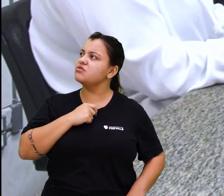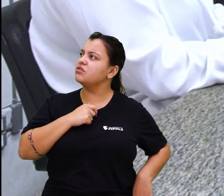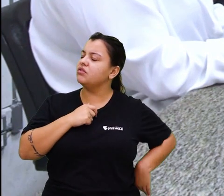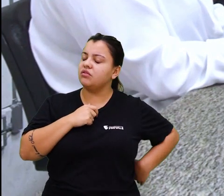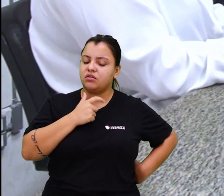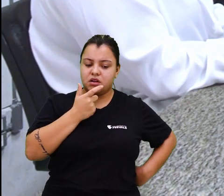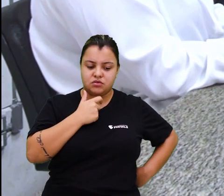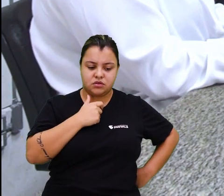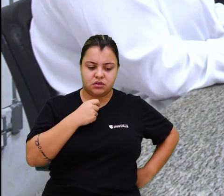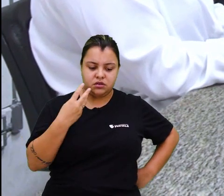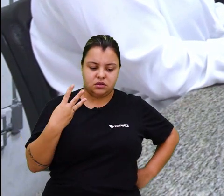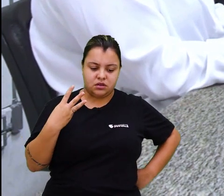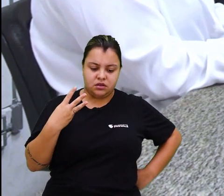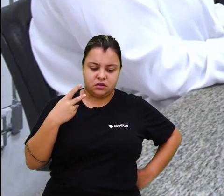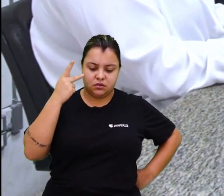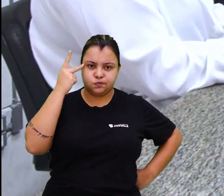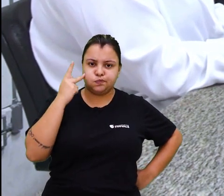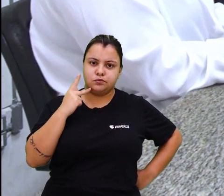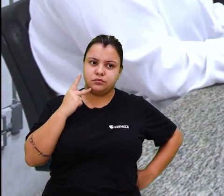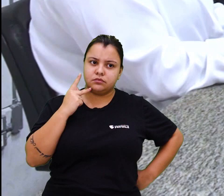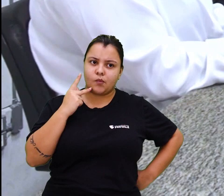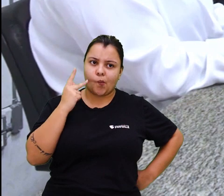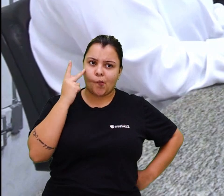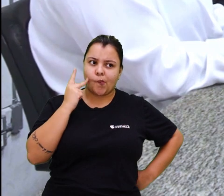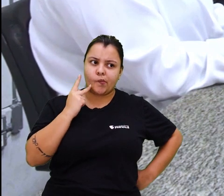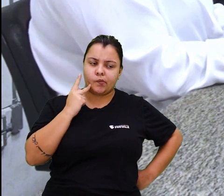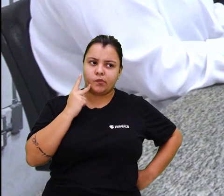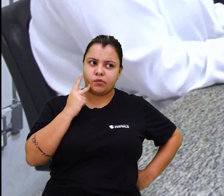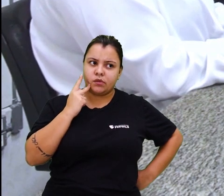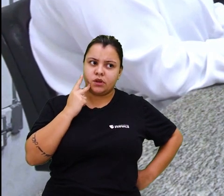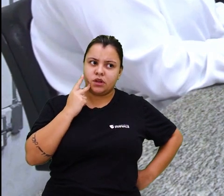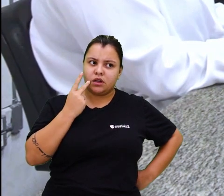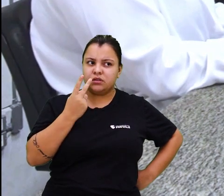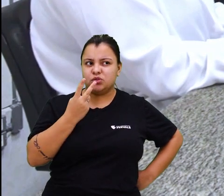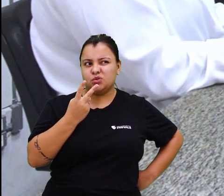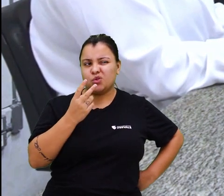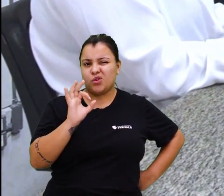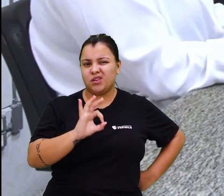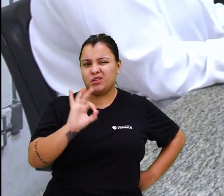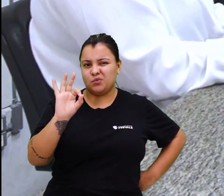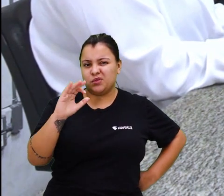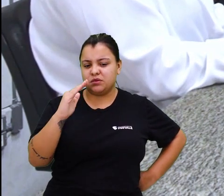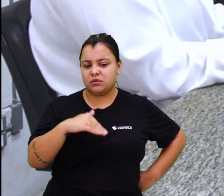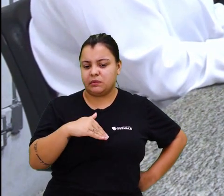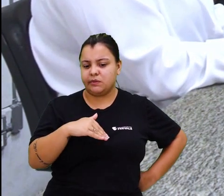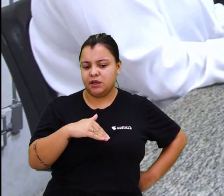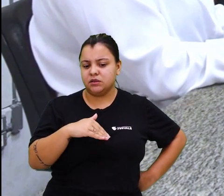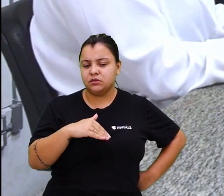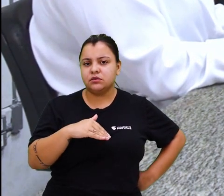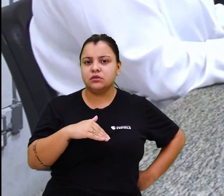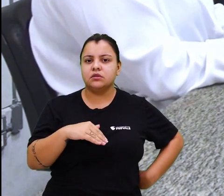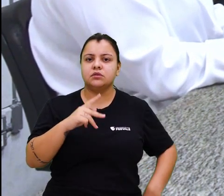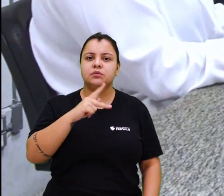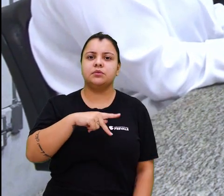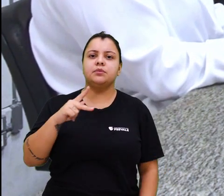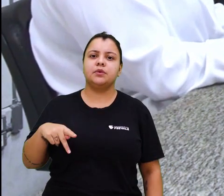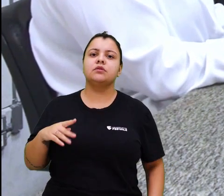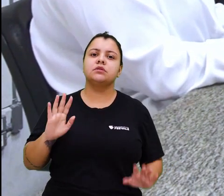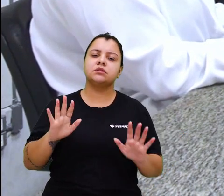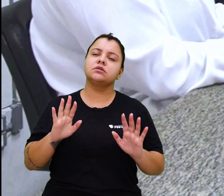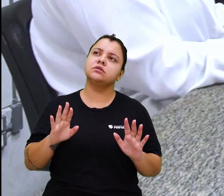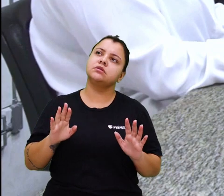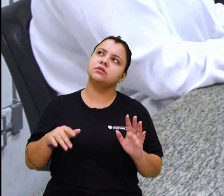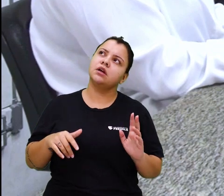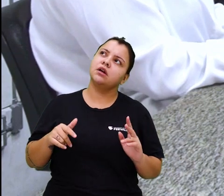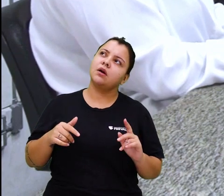autod um pardos uhum uhum É dá menos de 2% hoje do do quadro né de